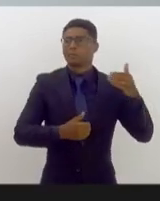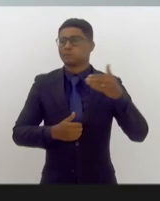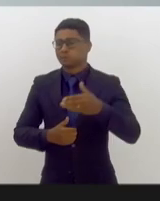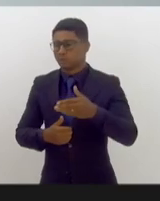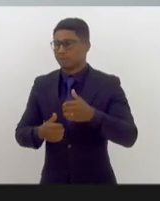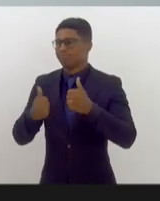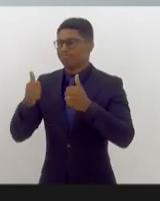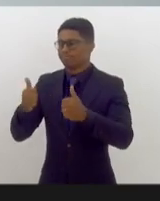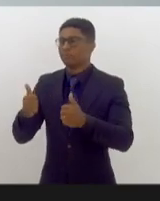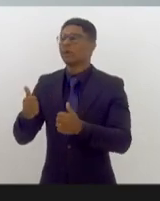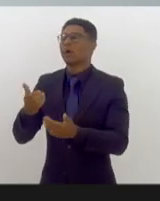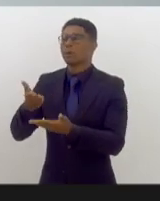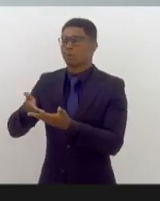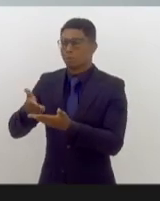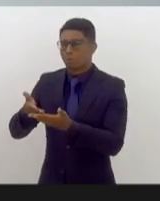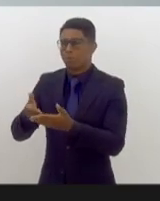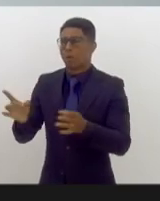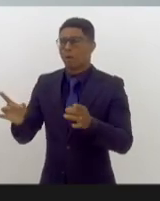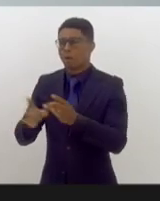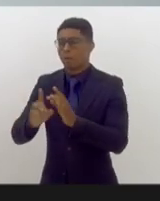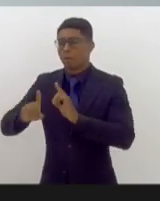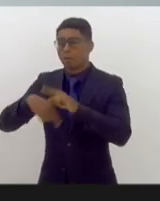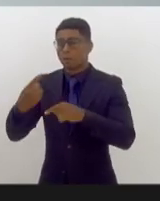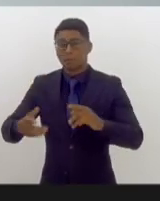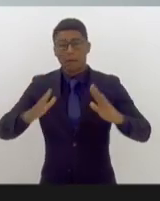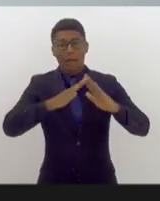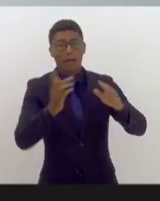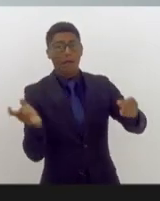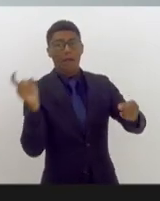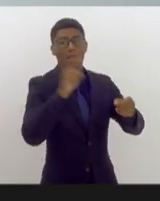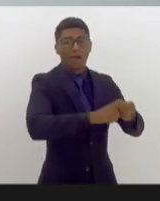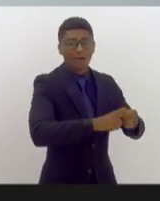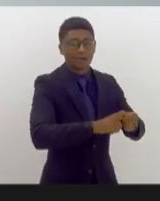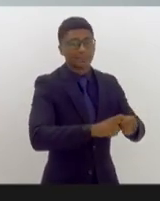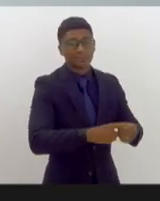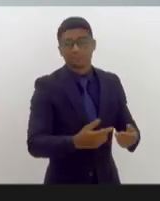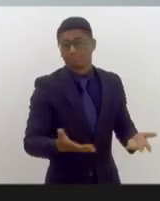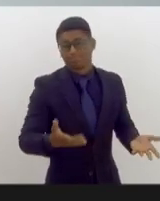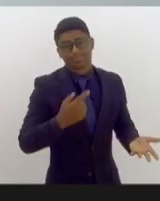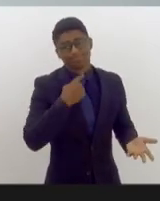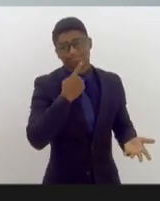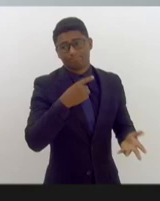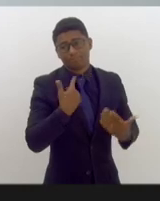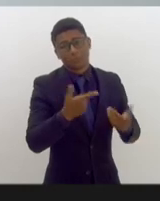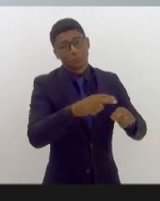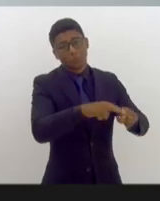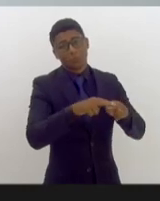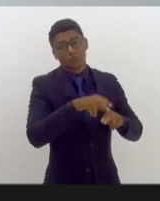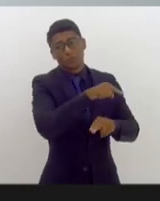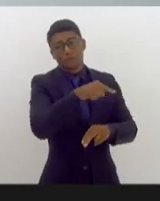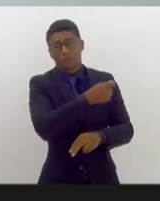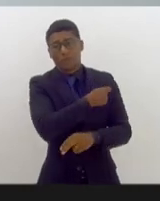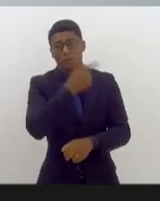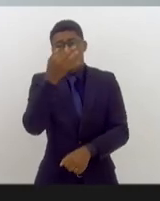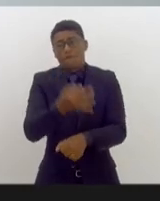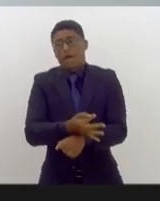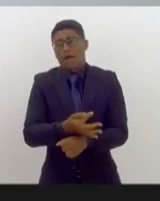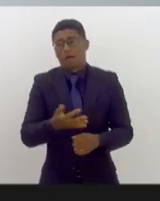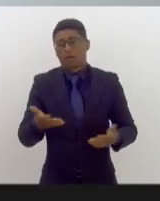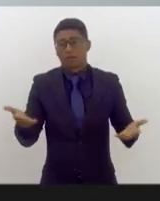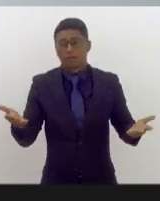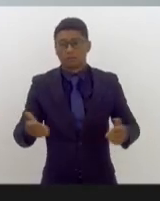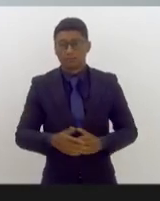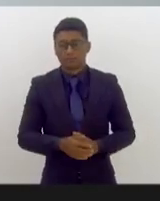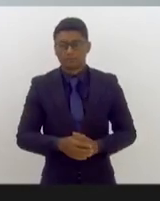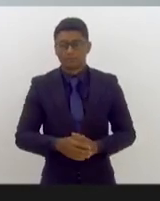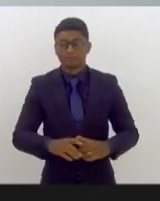integridade física para retornar à sua casa. E por isso faltam as aulas. Voltando à questão das relações de